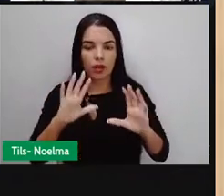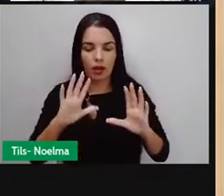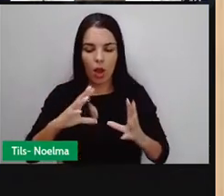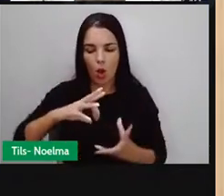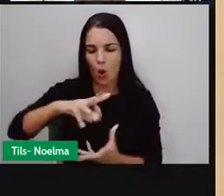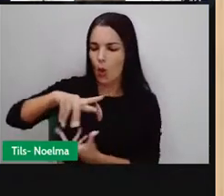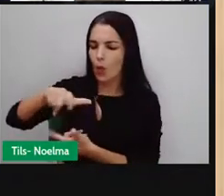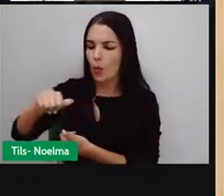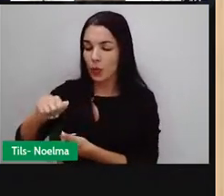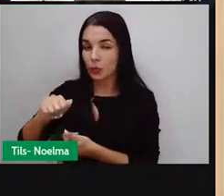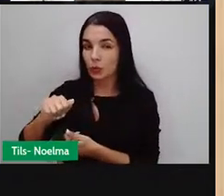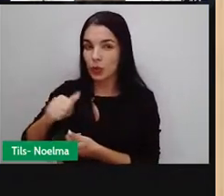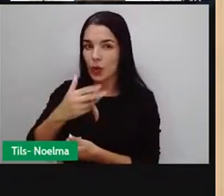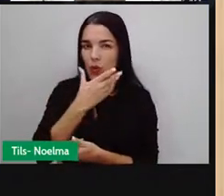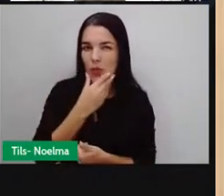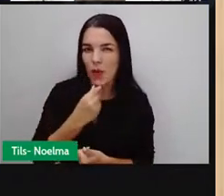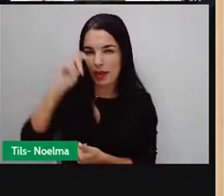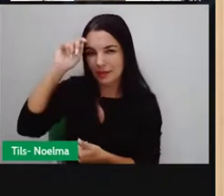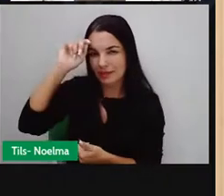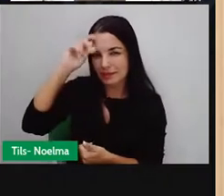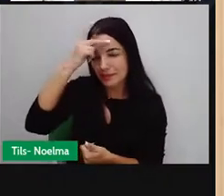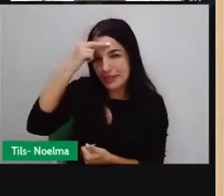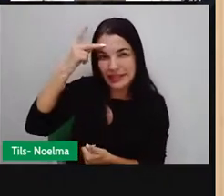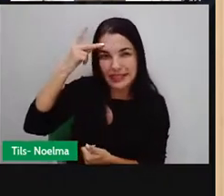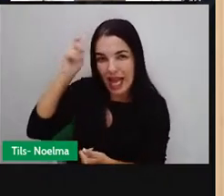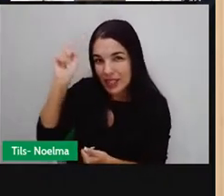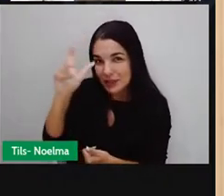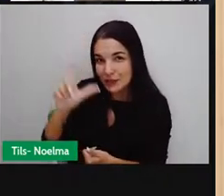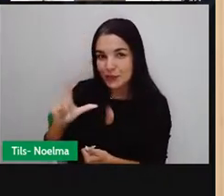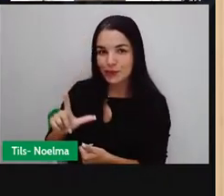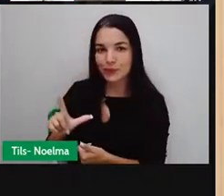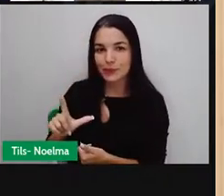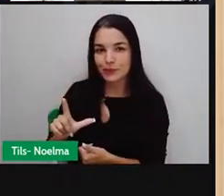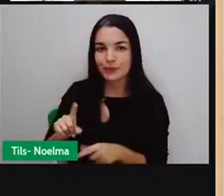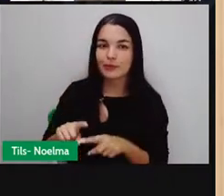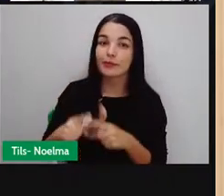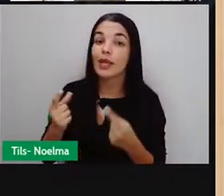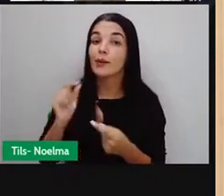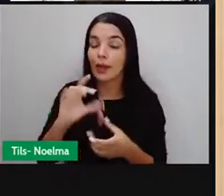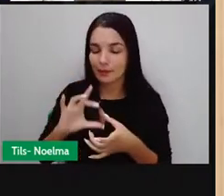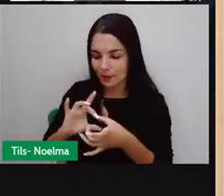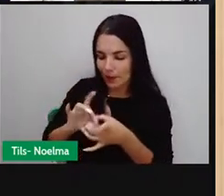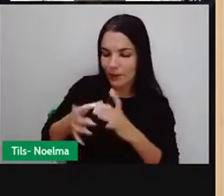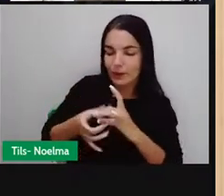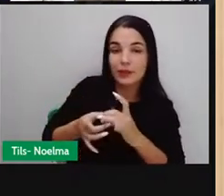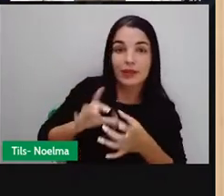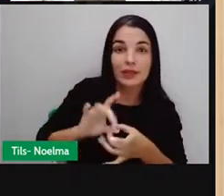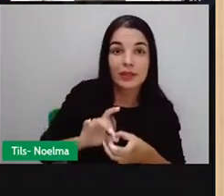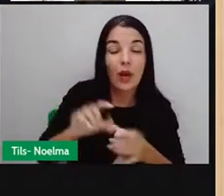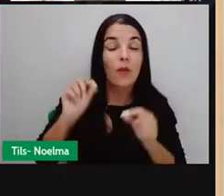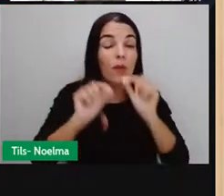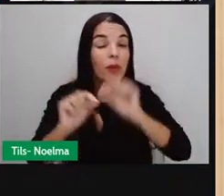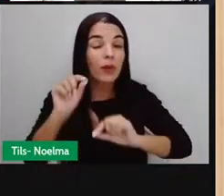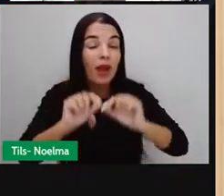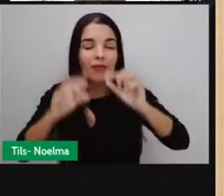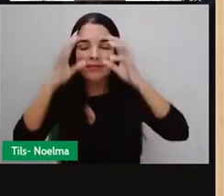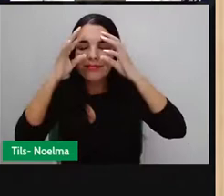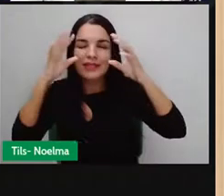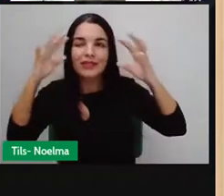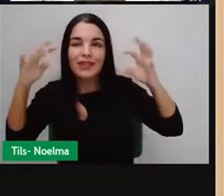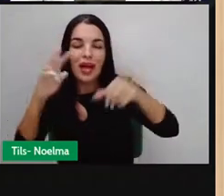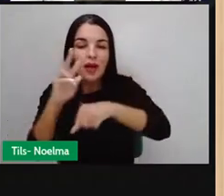Smurfs, todos são azuis. É uma frase que é contextualizada numa situação